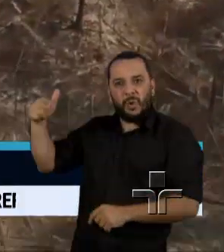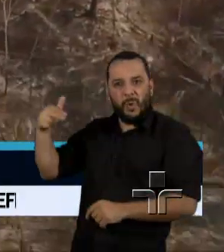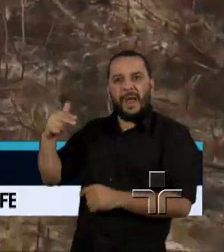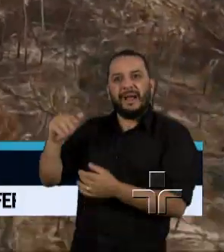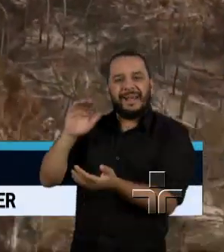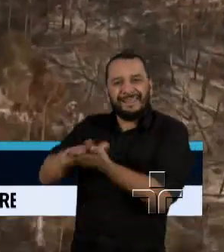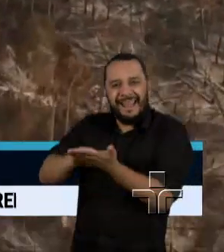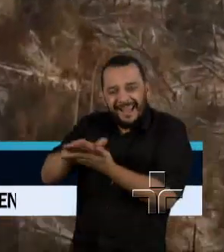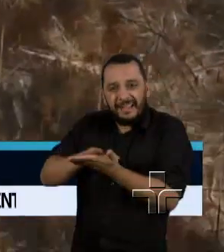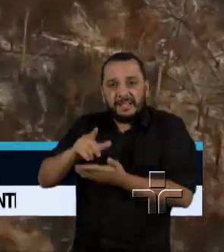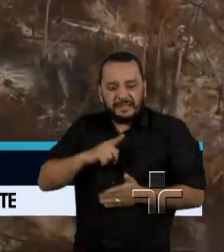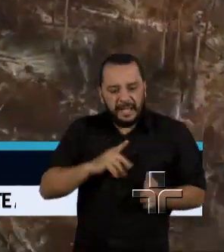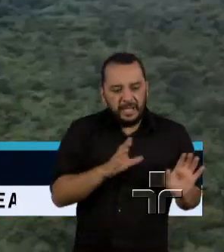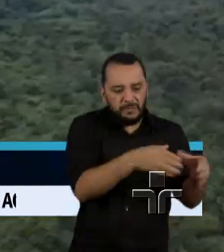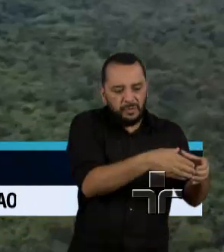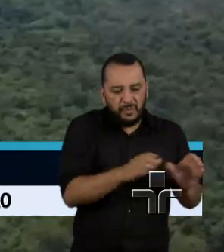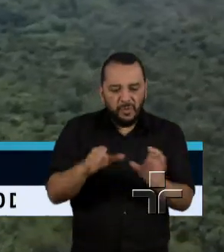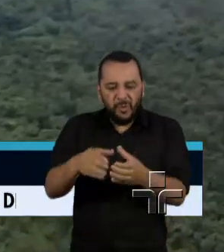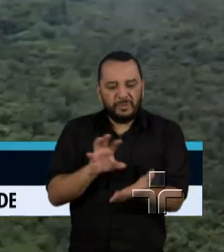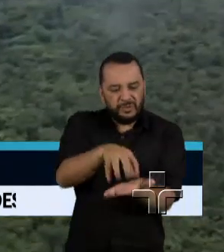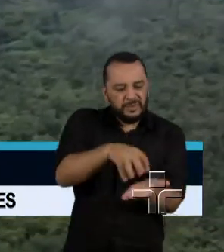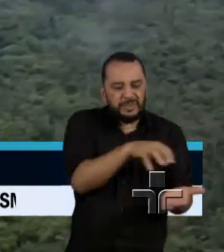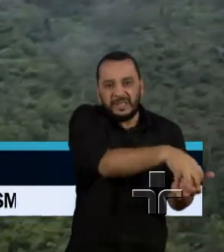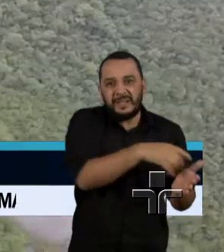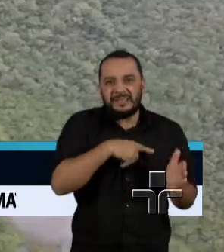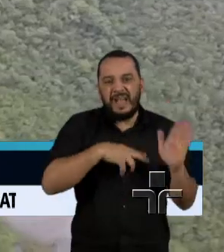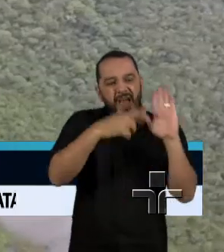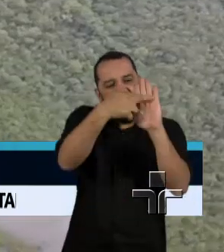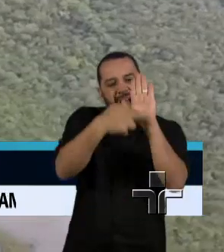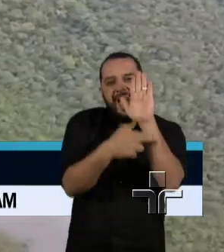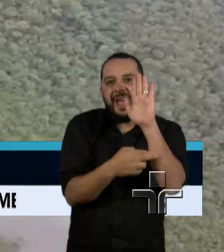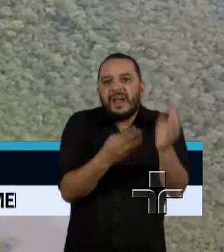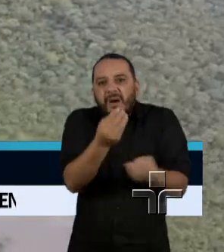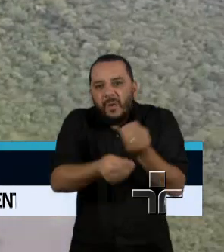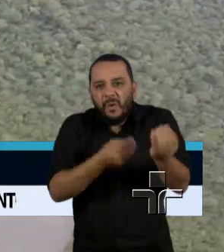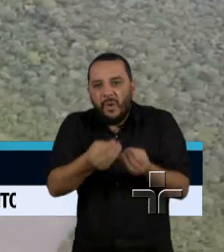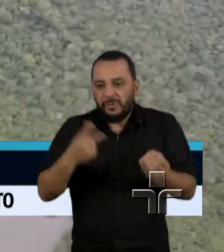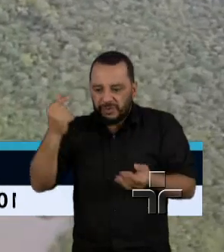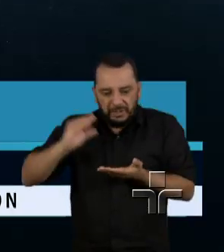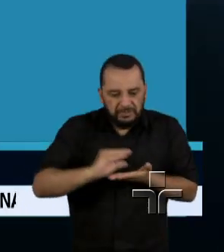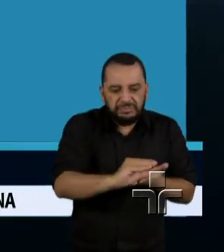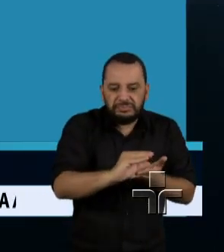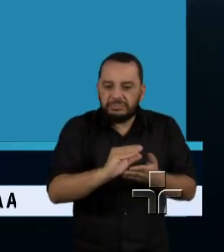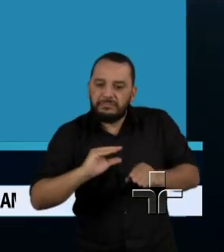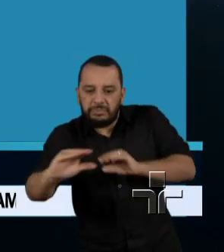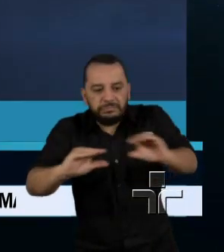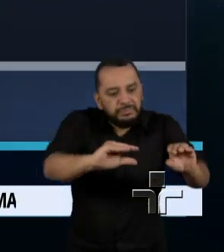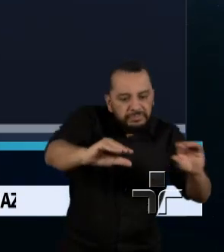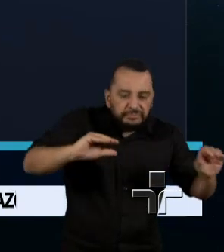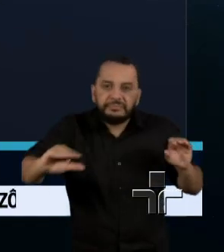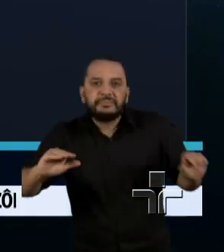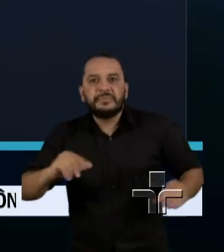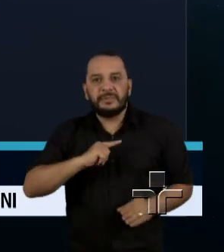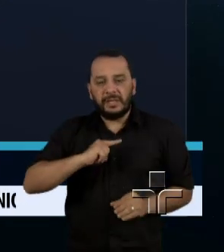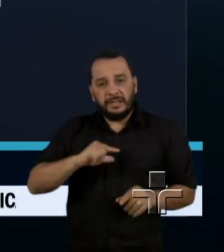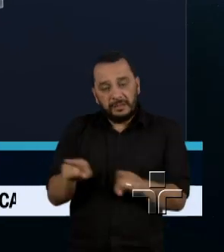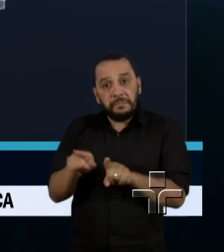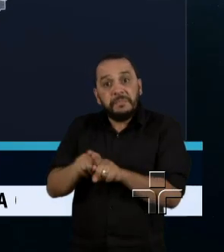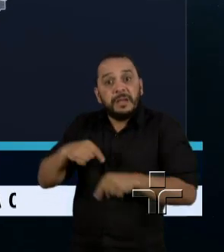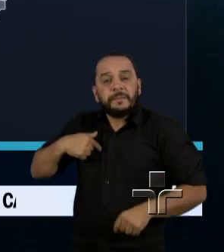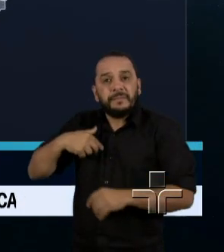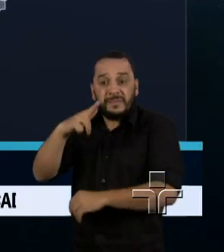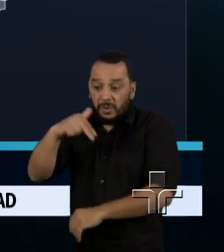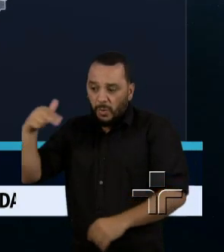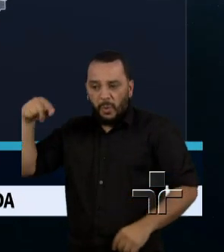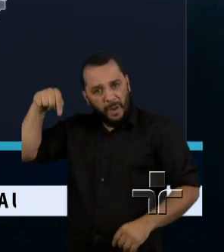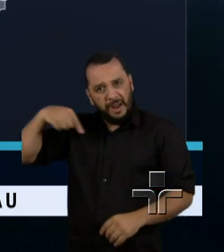eram responsáveis por estabelecer os critérios de aplicação dos recursos recebidos. A Noruega, principal financiadora do